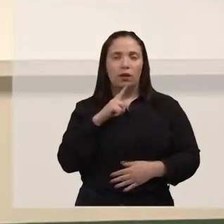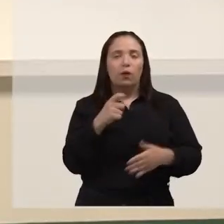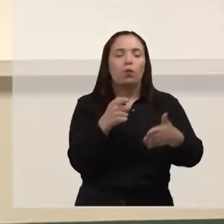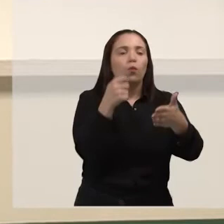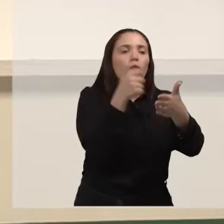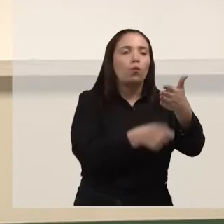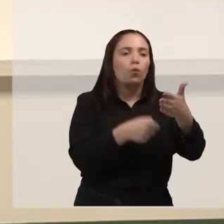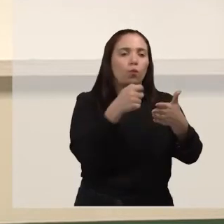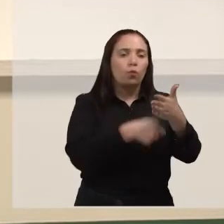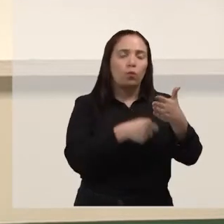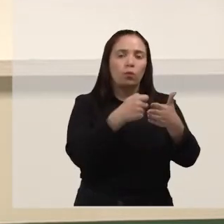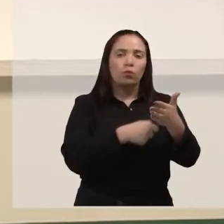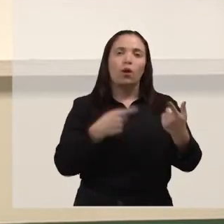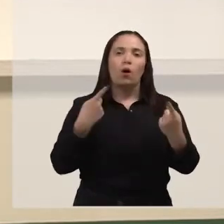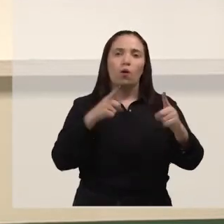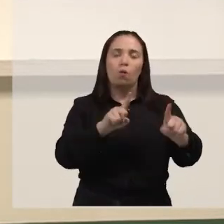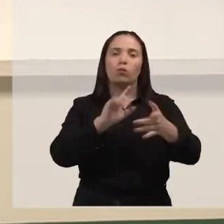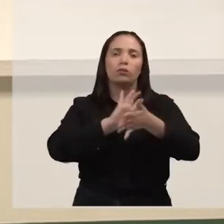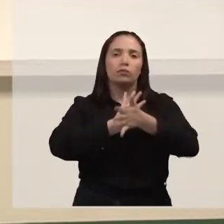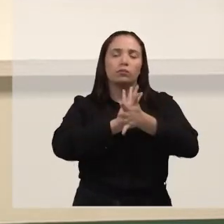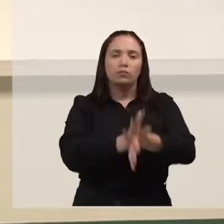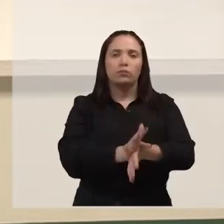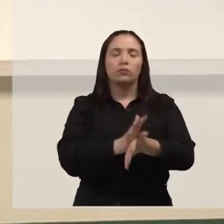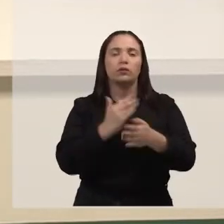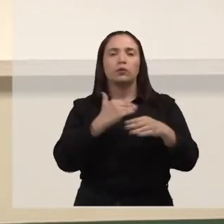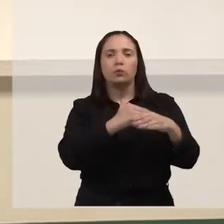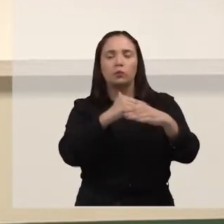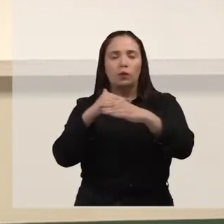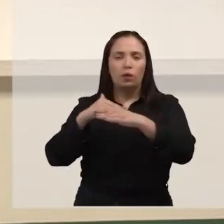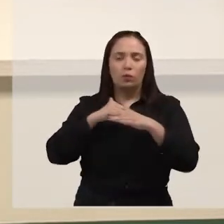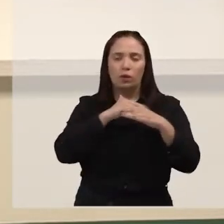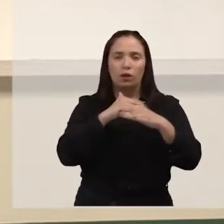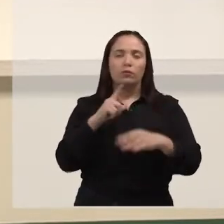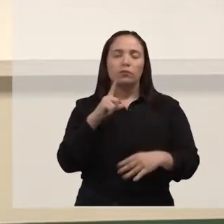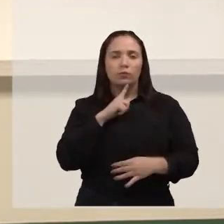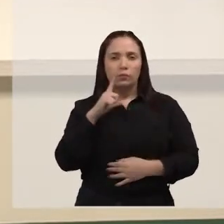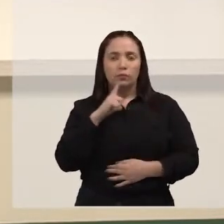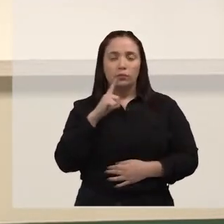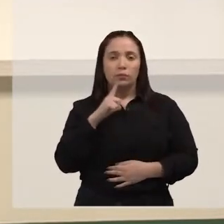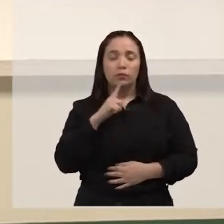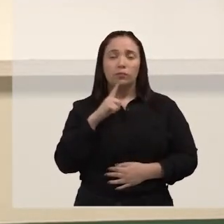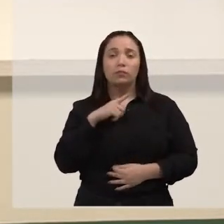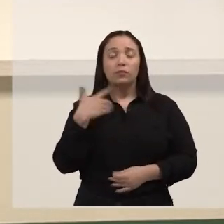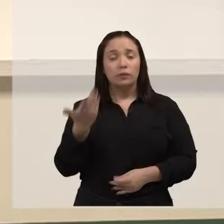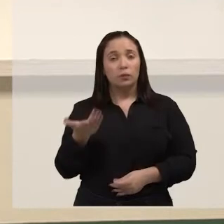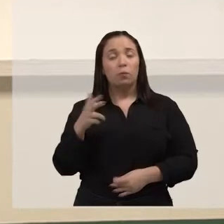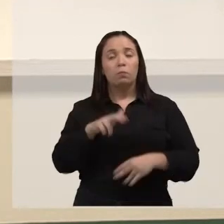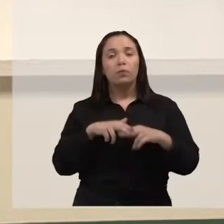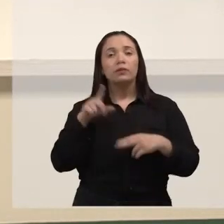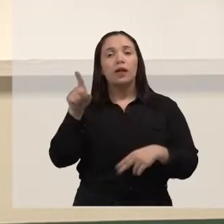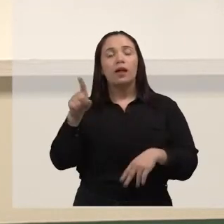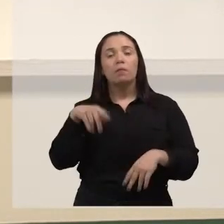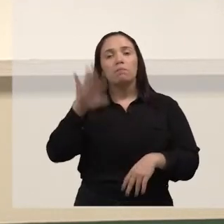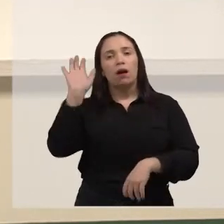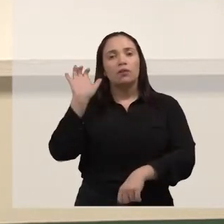contra a discriminação, né, a igualdade e tal, que está sendo... E aí ele pega uma bandeira mais da esquerda, né,